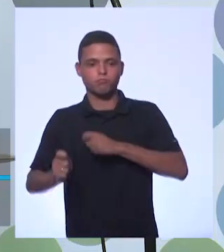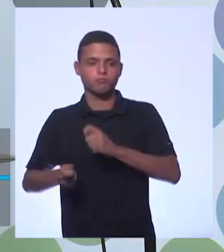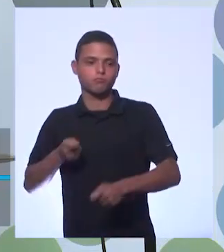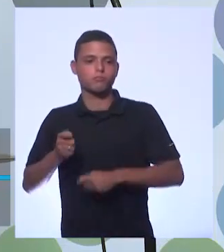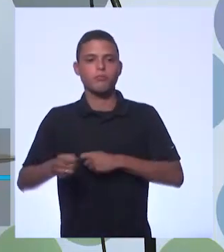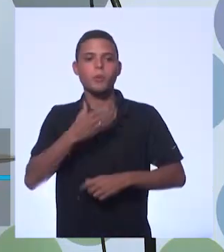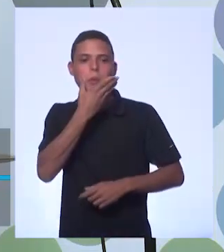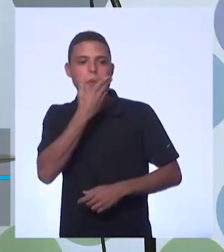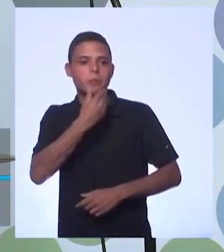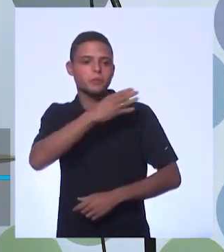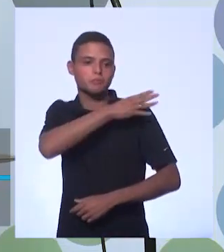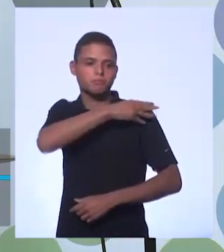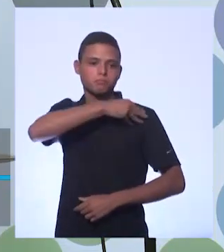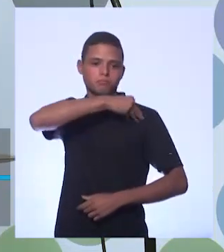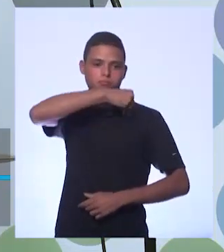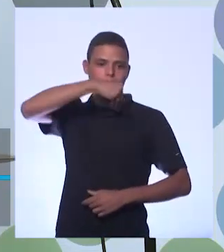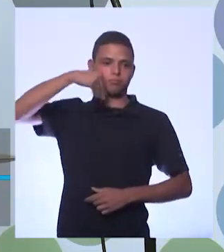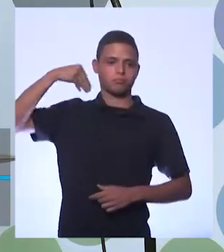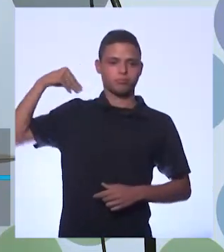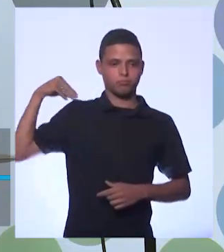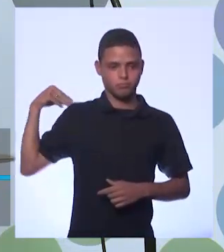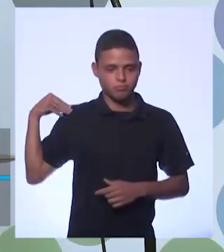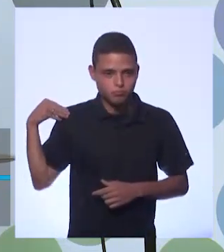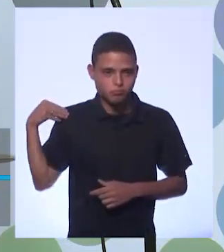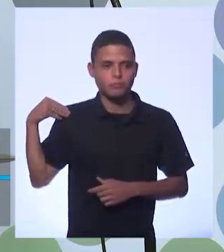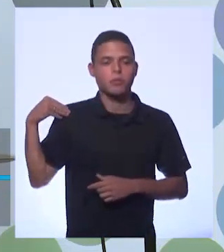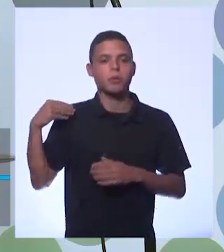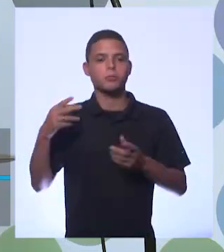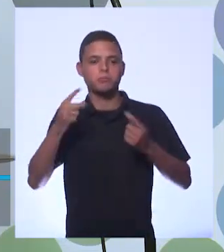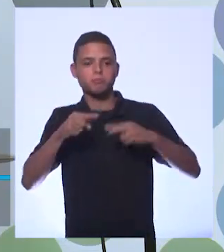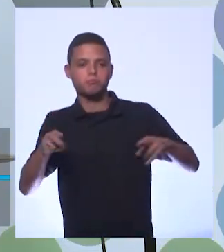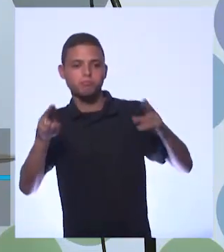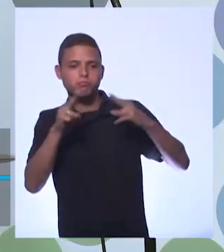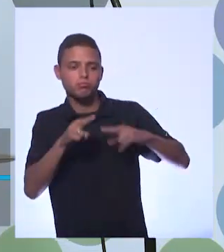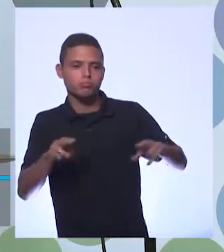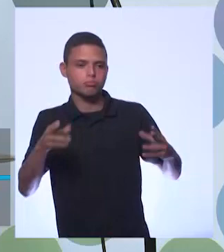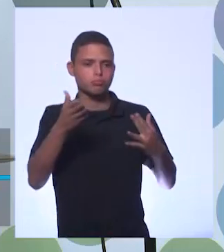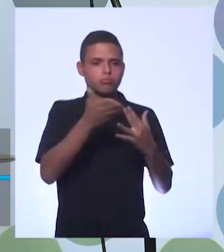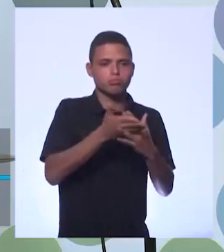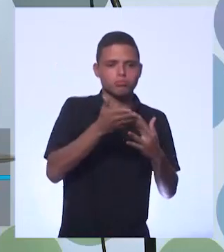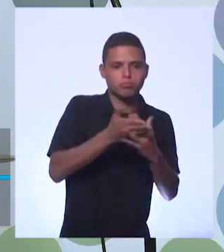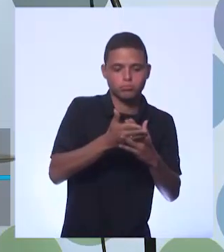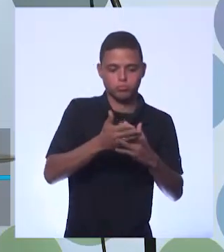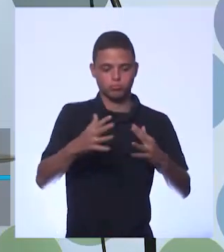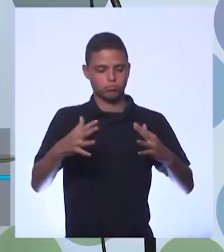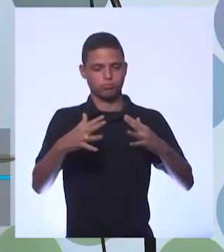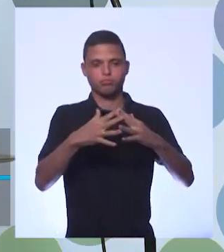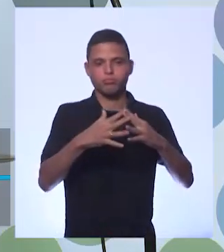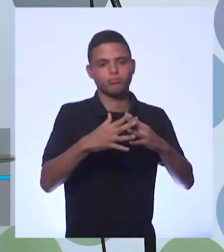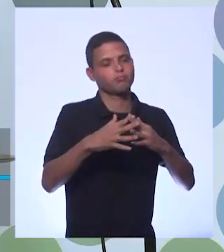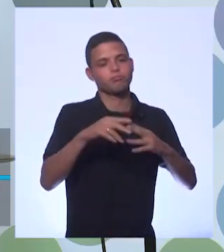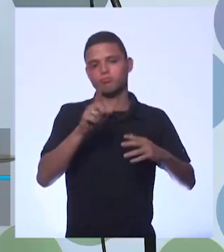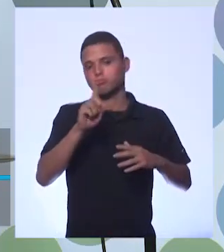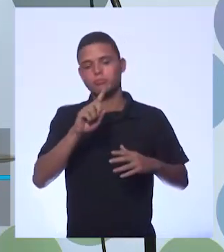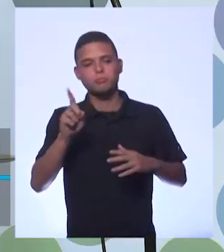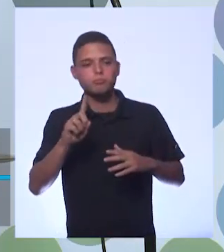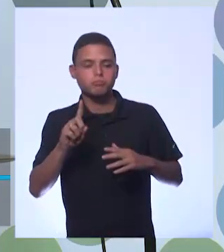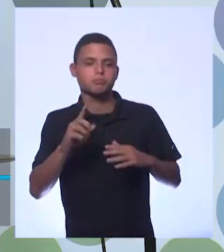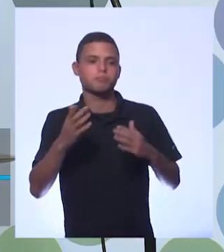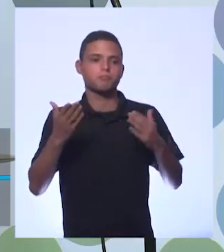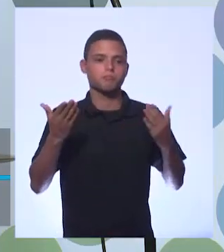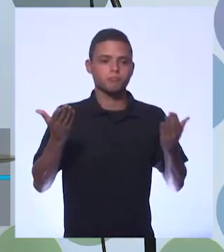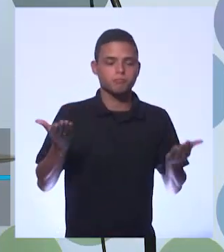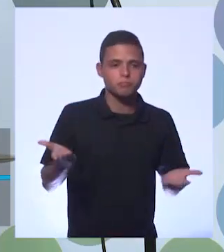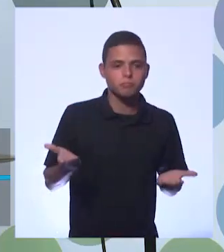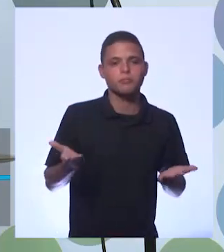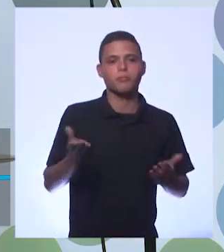para o fim, que seria a música, e a música e o meio não se confundiriam, enfim. Mas para o